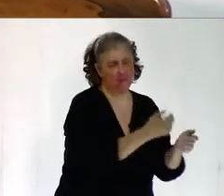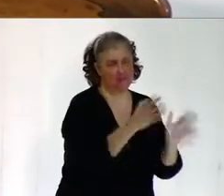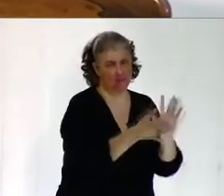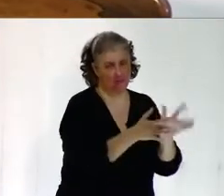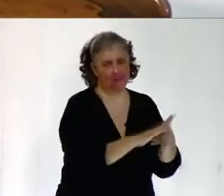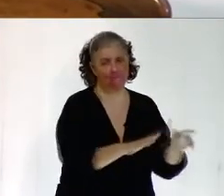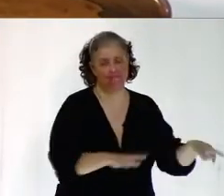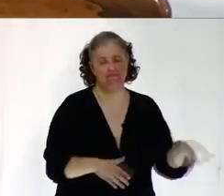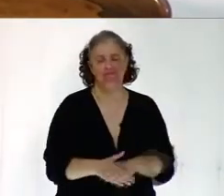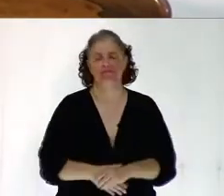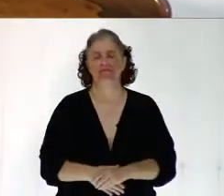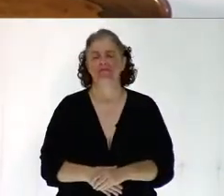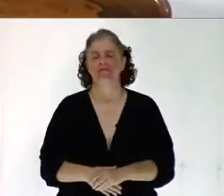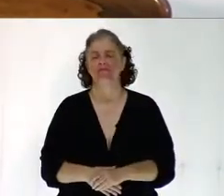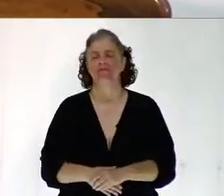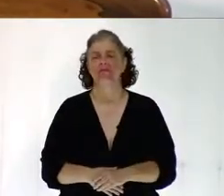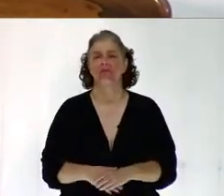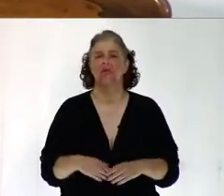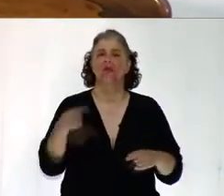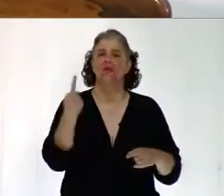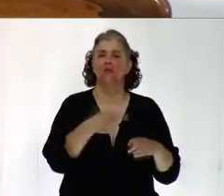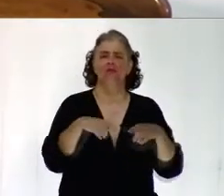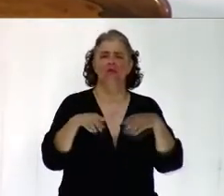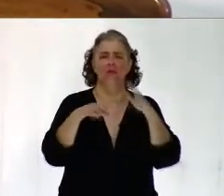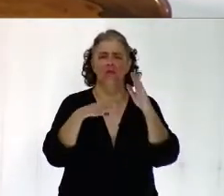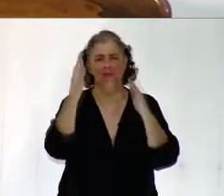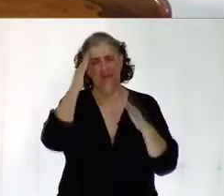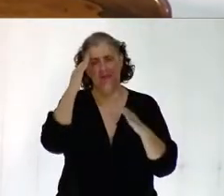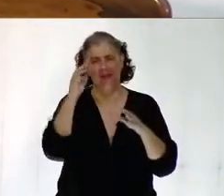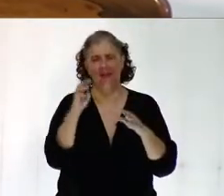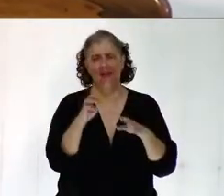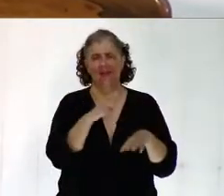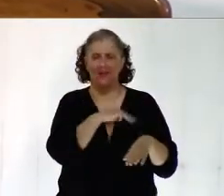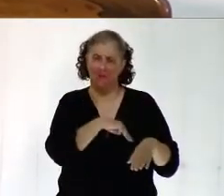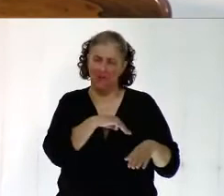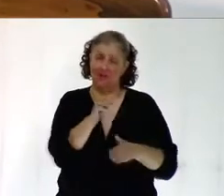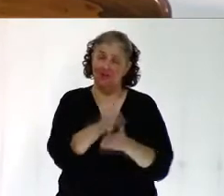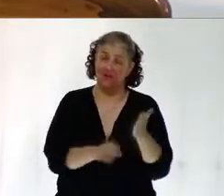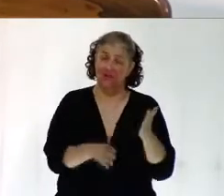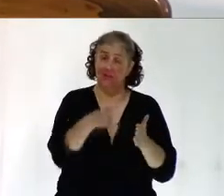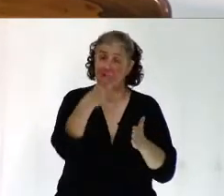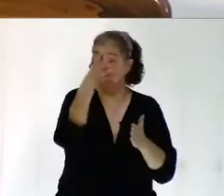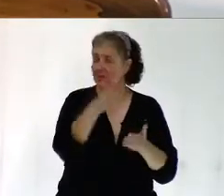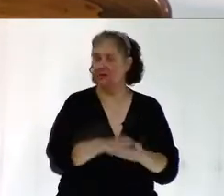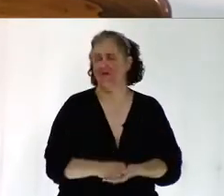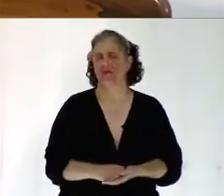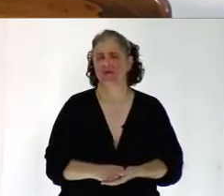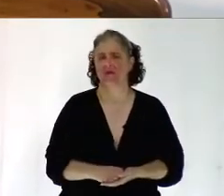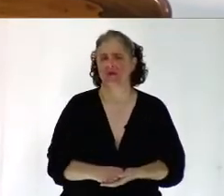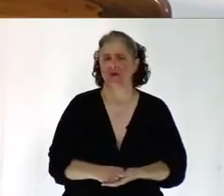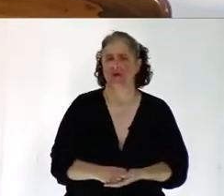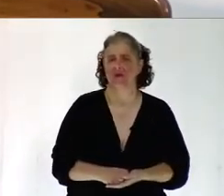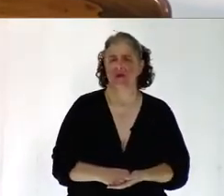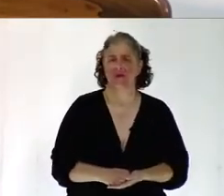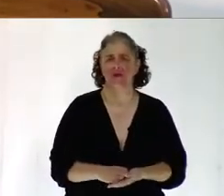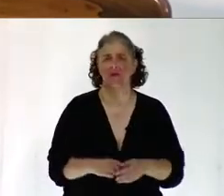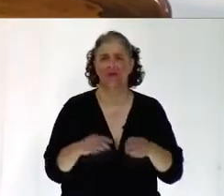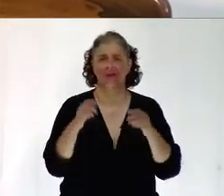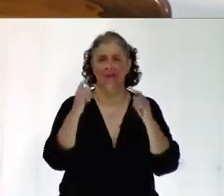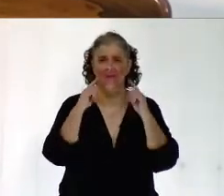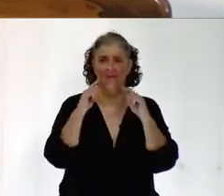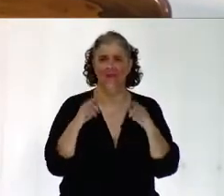ideia nos leva a pensar em mateus capítulo 4 a tentação de jesus que eu poderia muito bem dizer